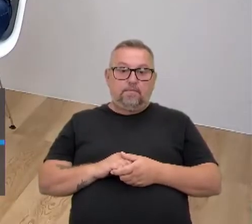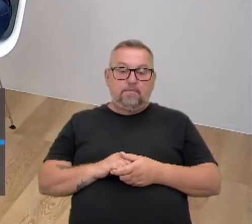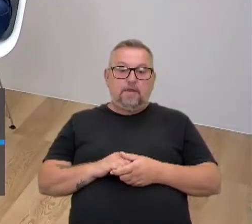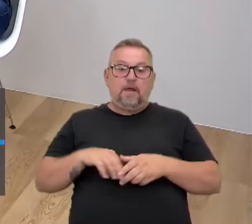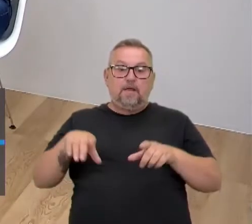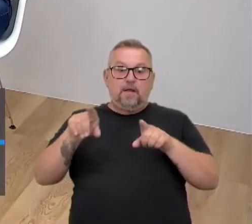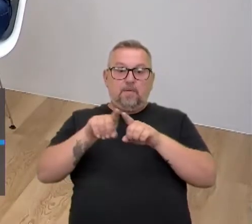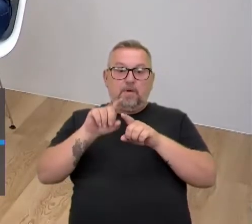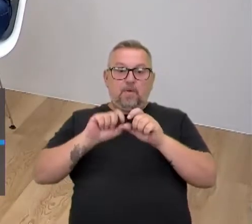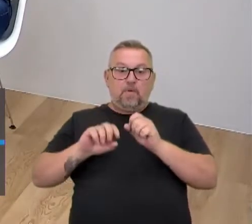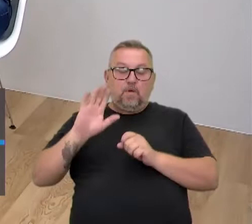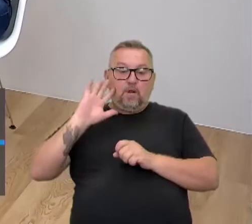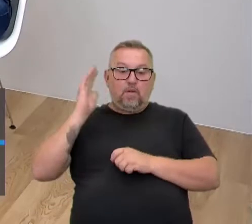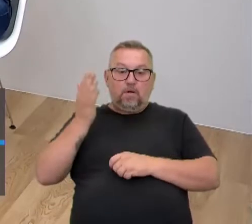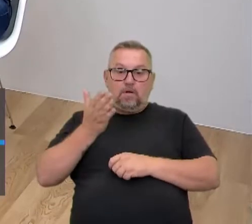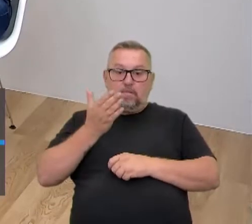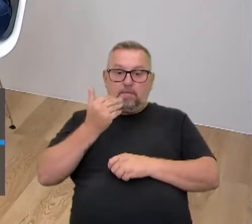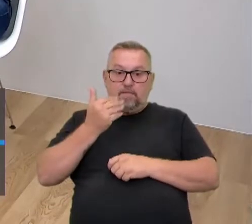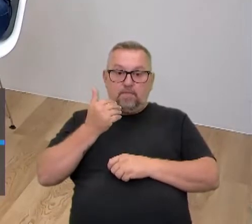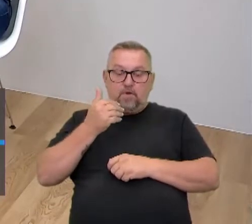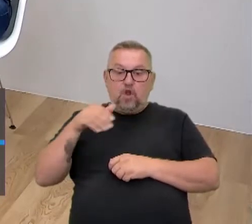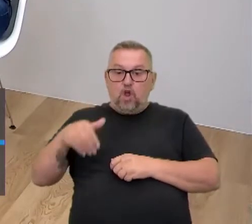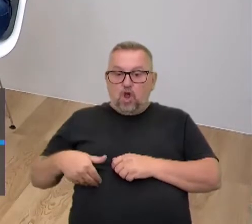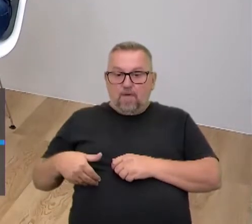a alimentação é apenas um mata-fome,